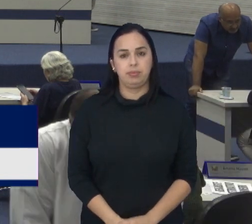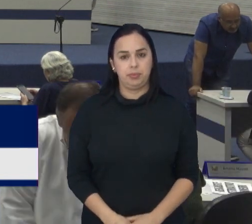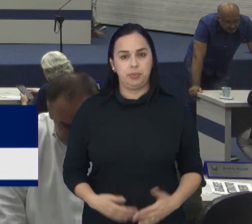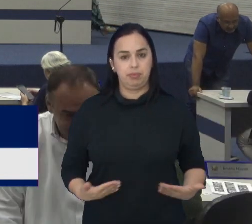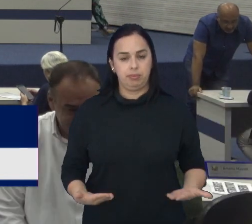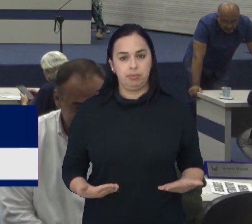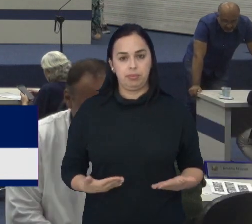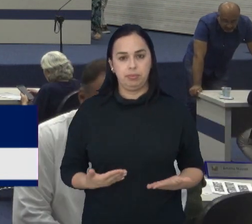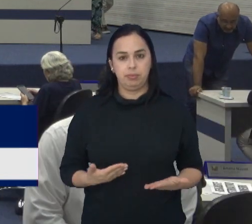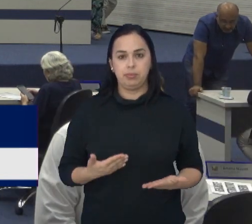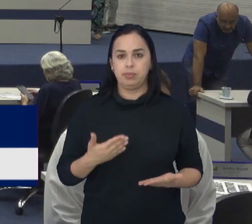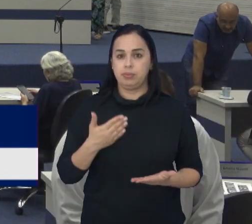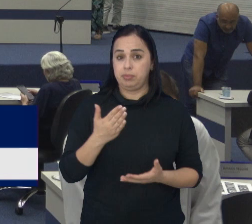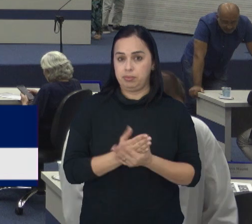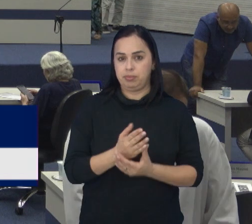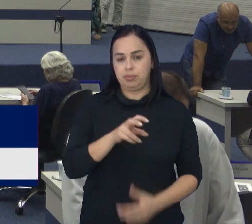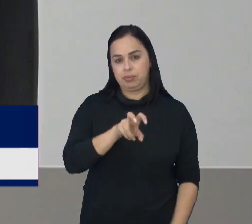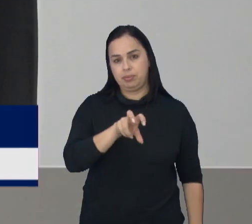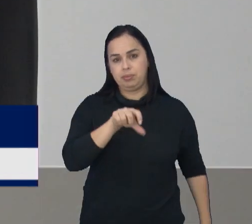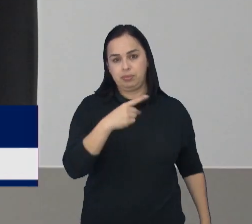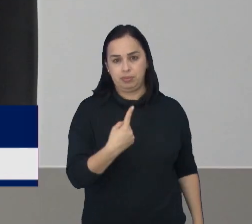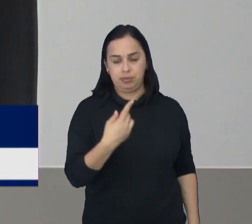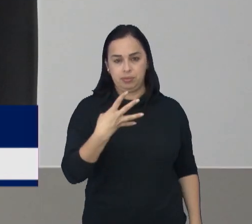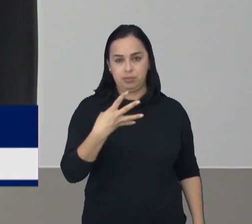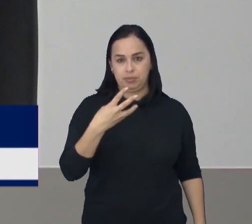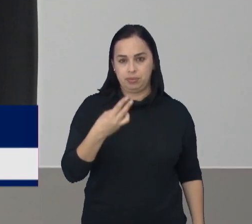Em votação, o processo